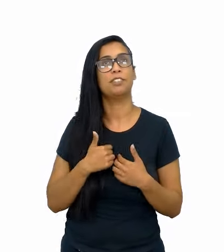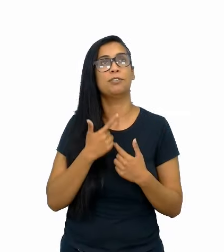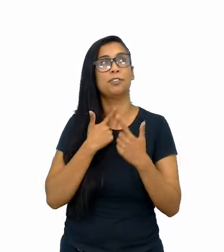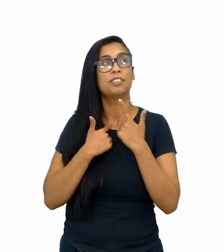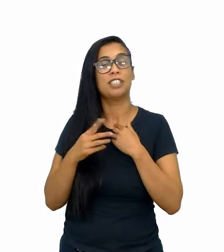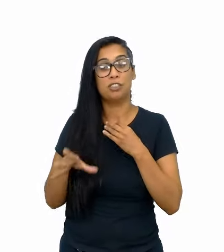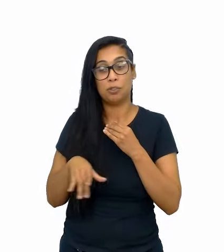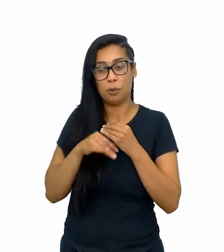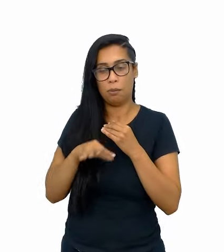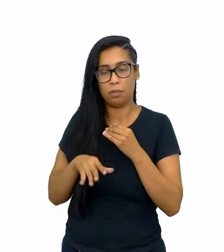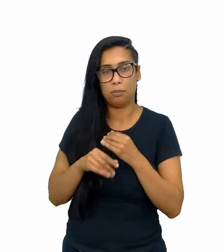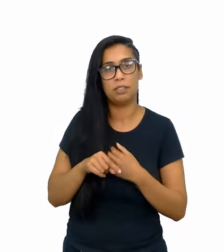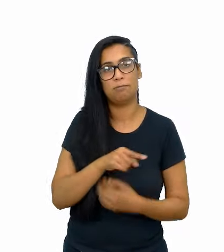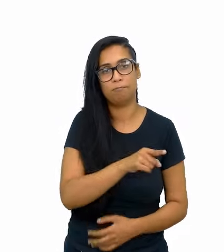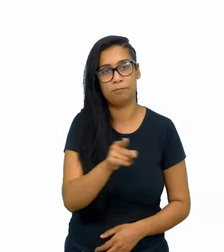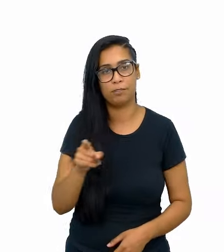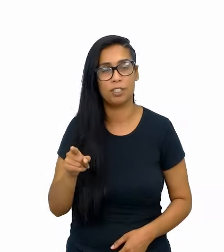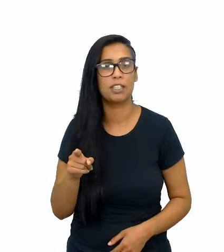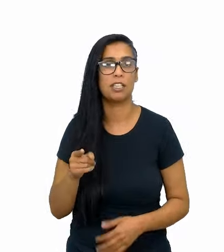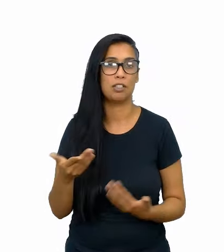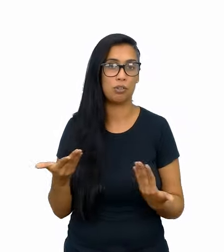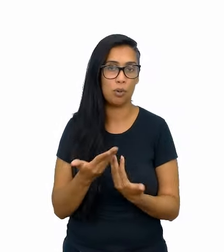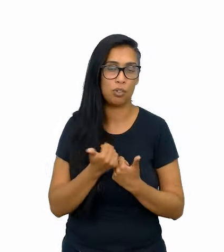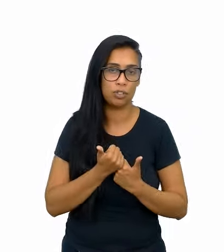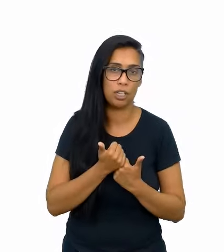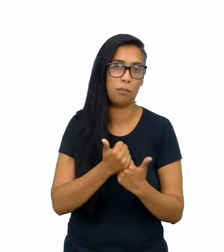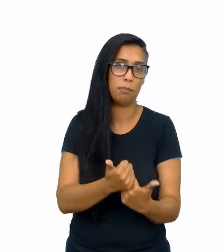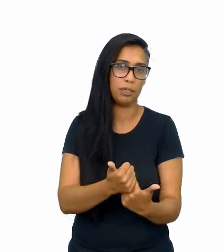as reflexões sobre as condições